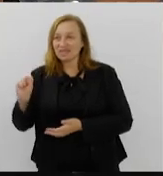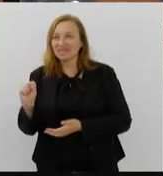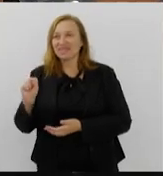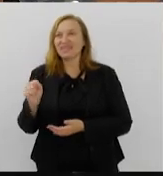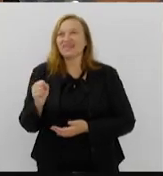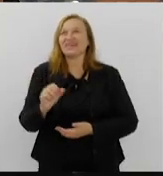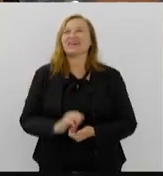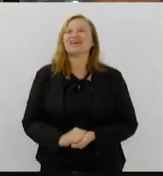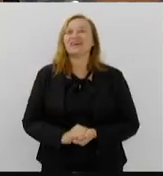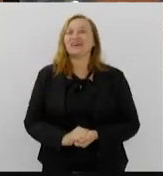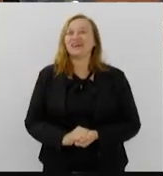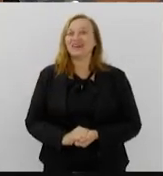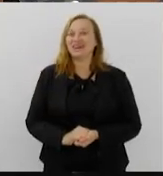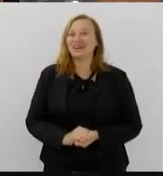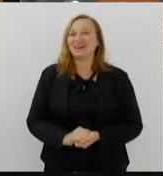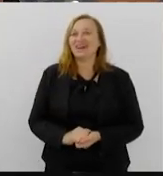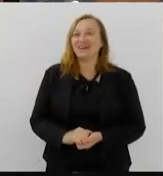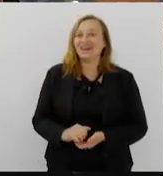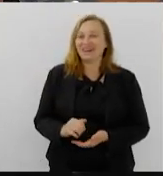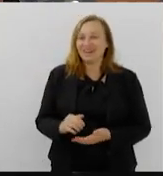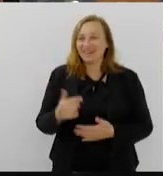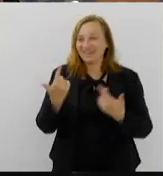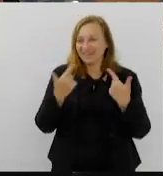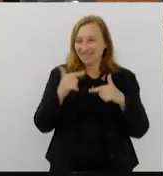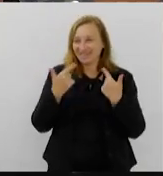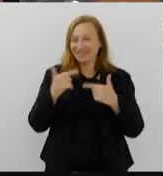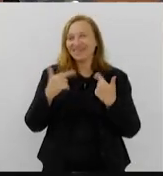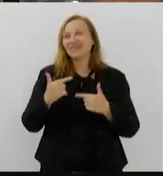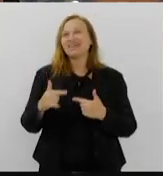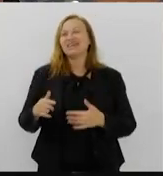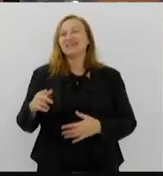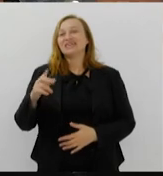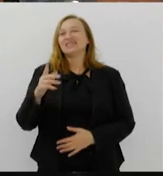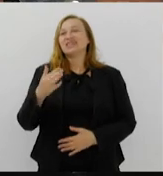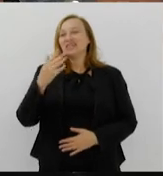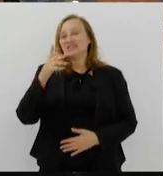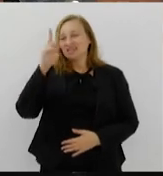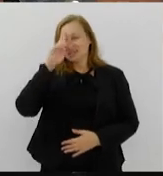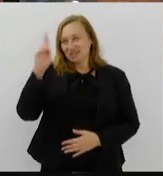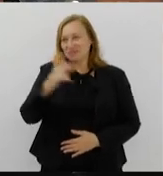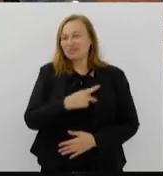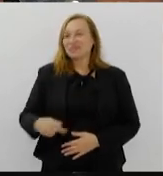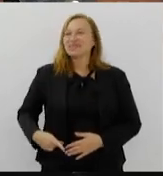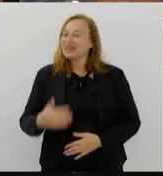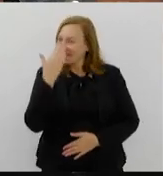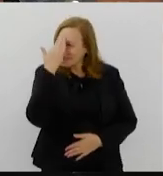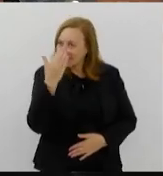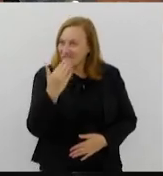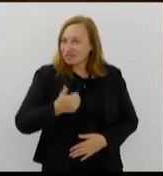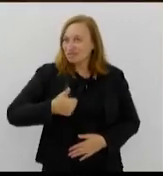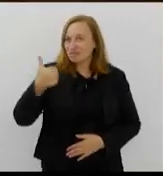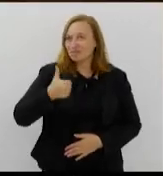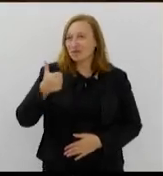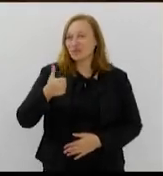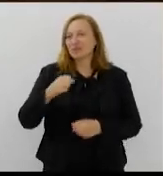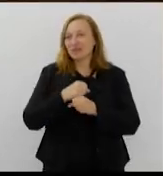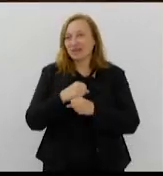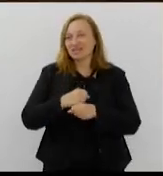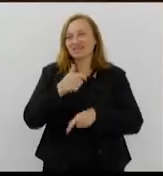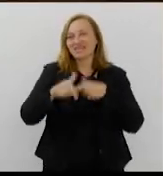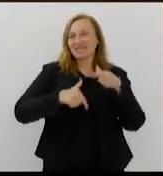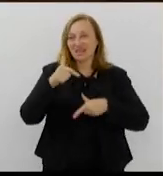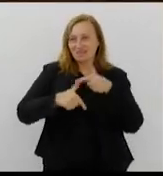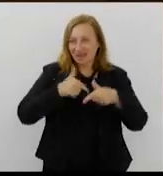Presidente, estou aqui só para reforçar. No colégio de líder. Reforçar meu apoio a você. Queria muito agradecer. É, pode ter certeza que no primeiro ano de